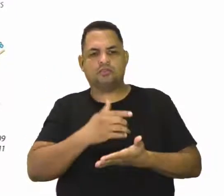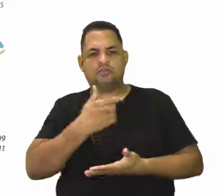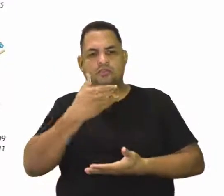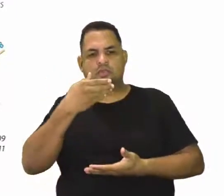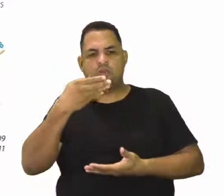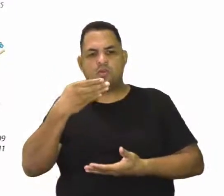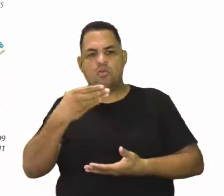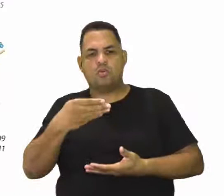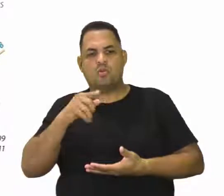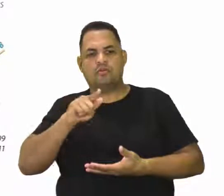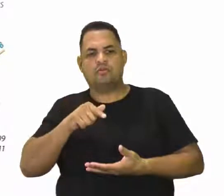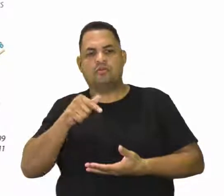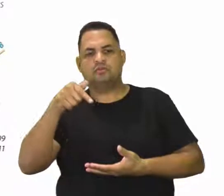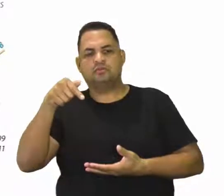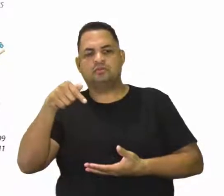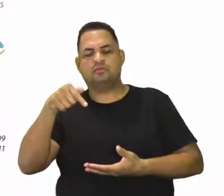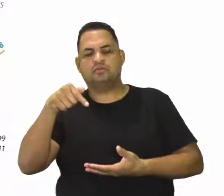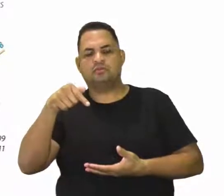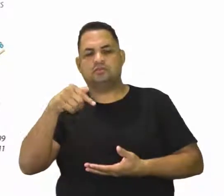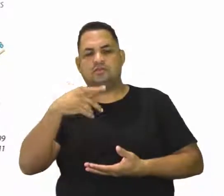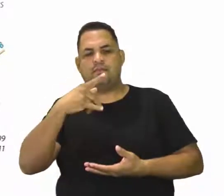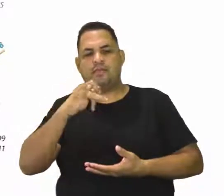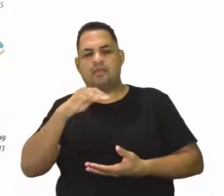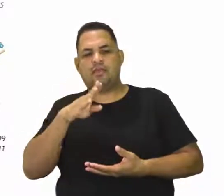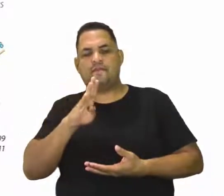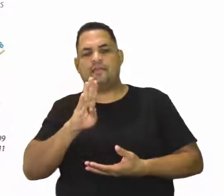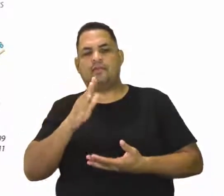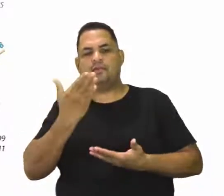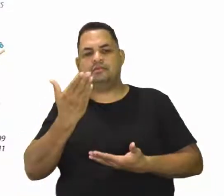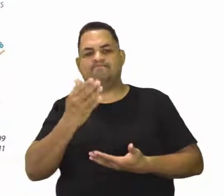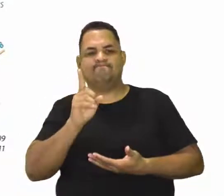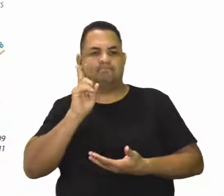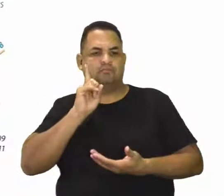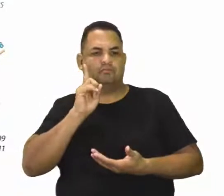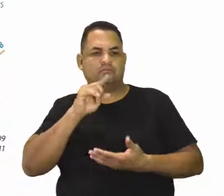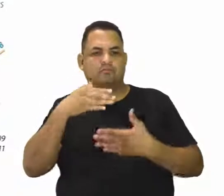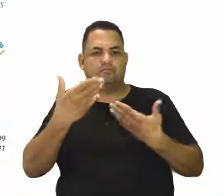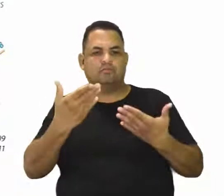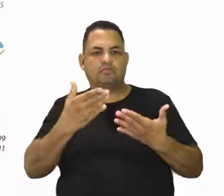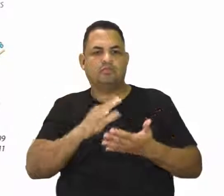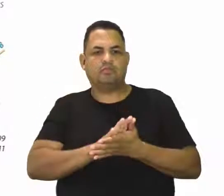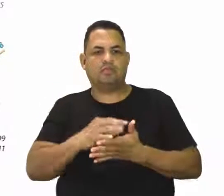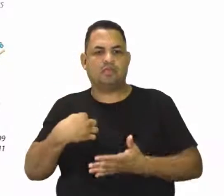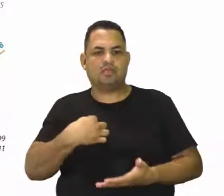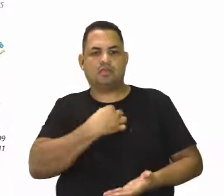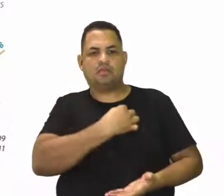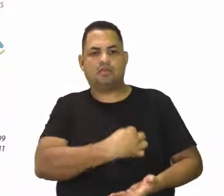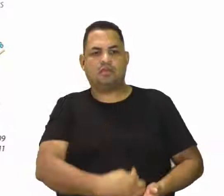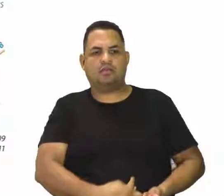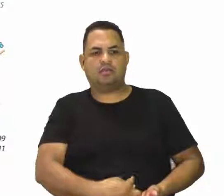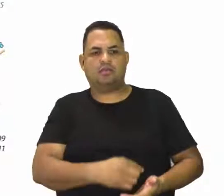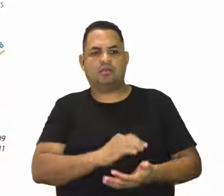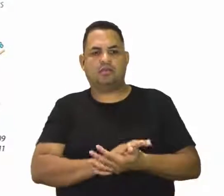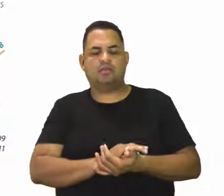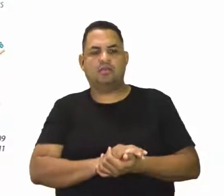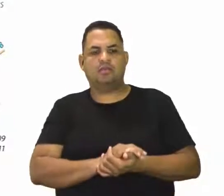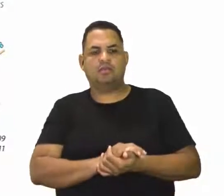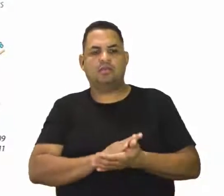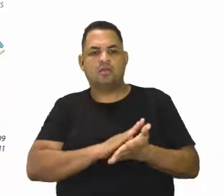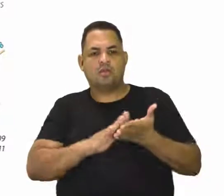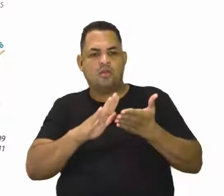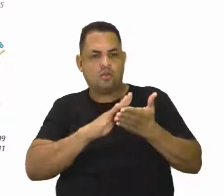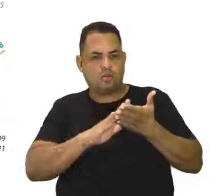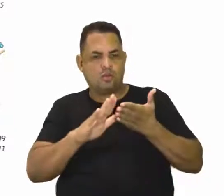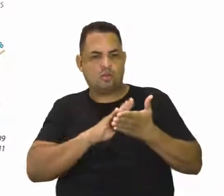4.7 de todo o PIB norte-americano enquanto a China gasta